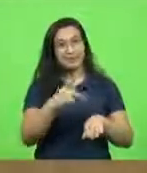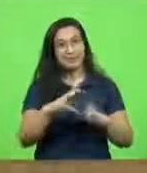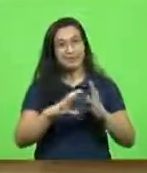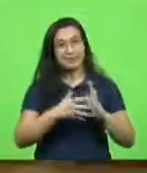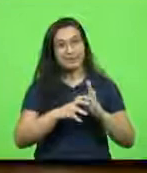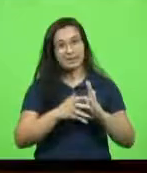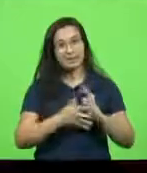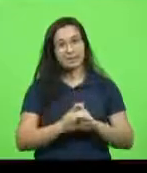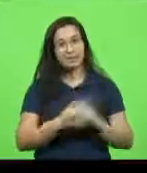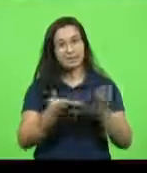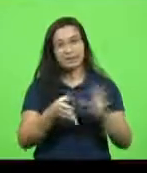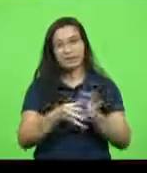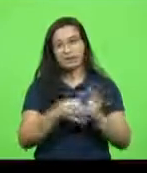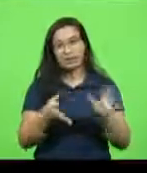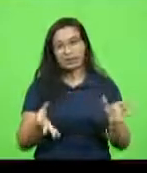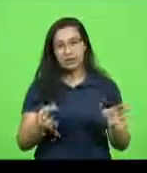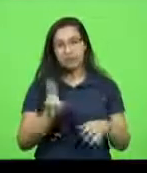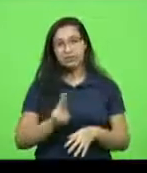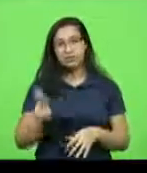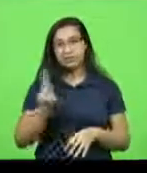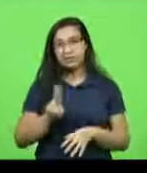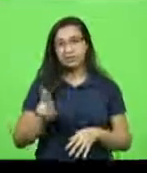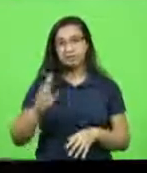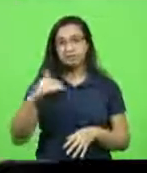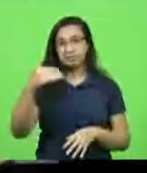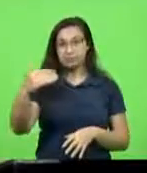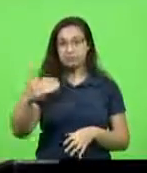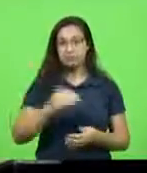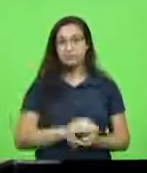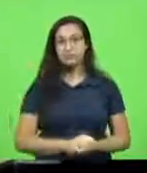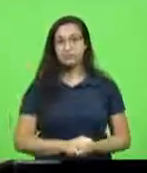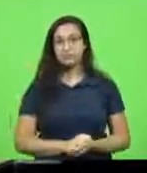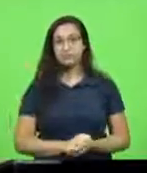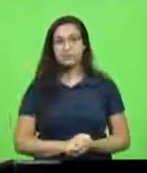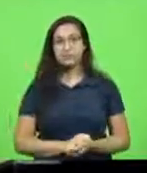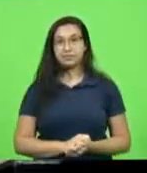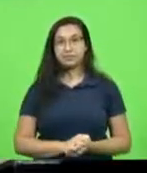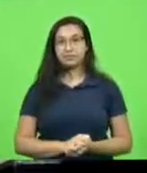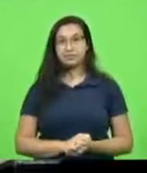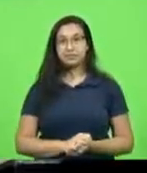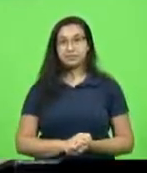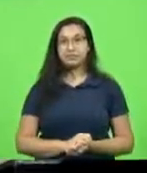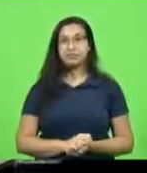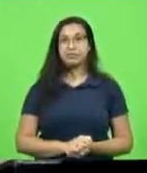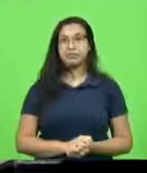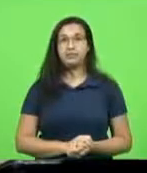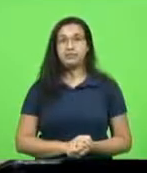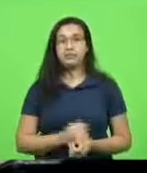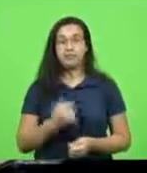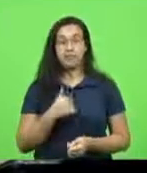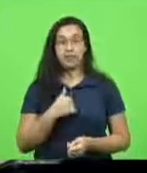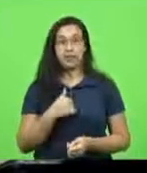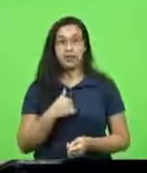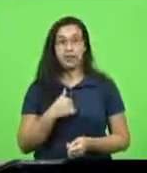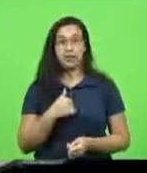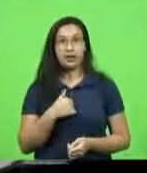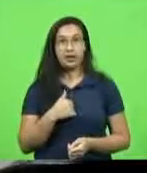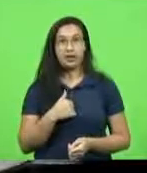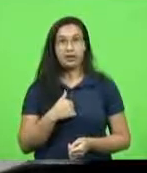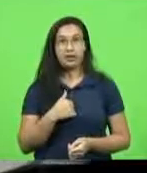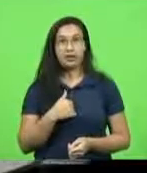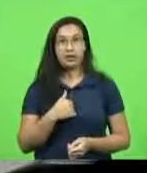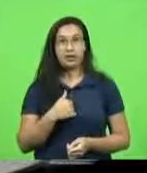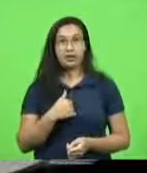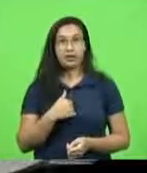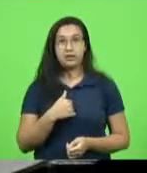vai fazer o uso na sequência aí mas eu não poderia deixar de